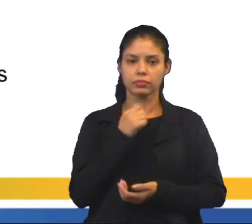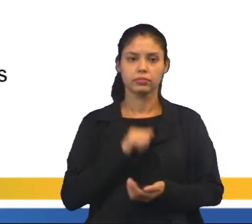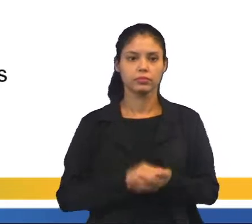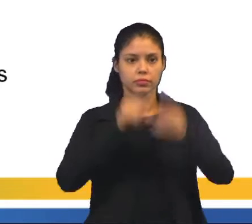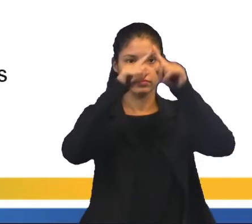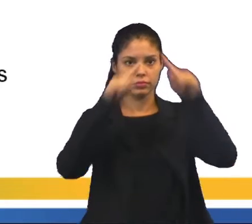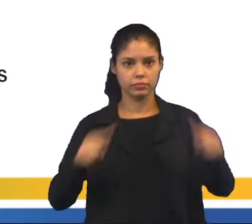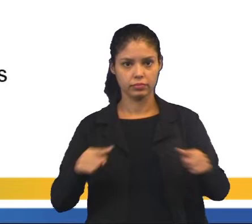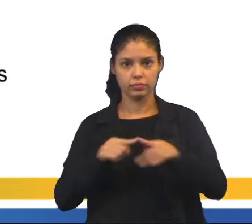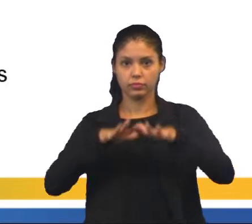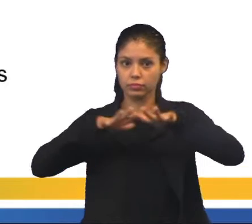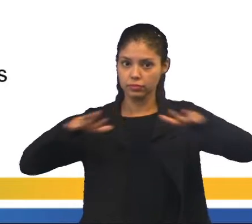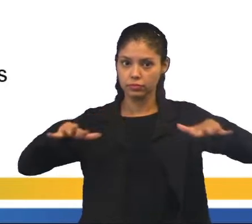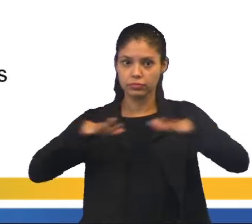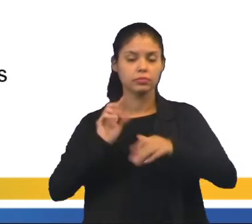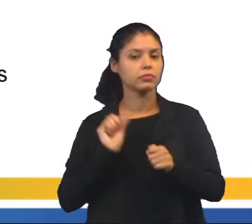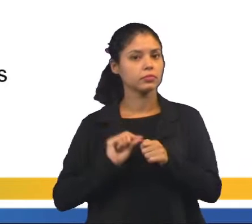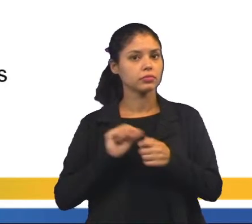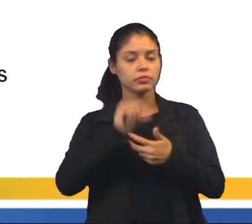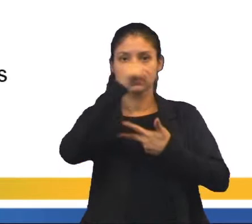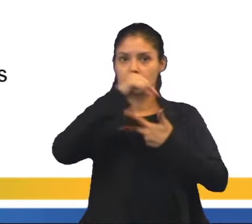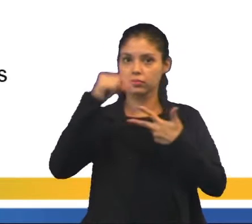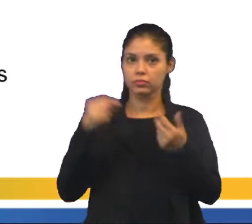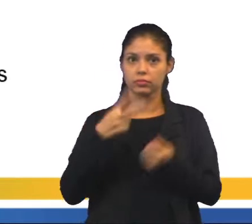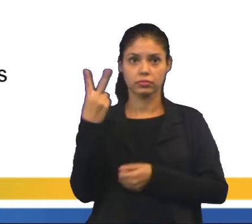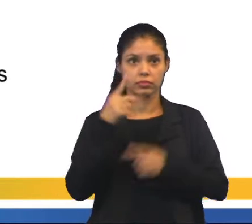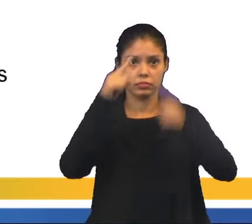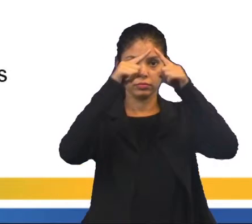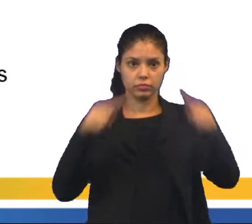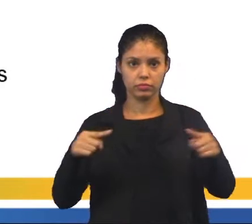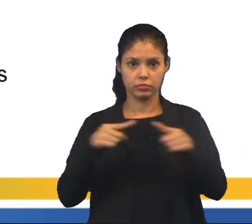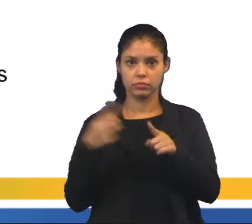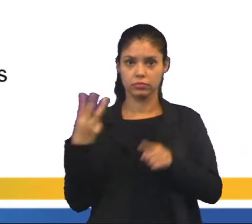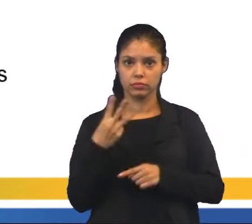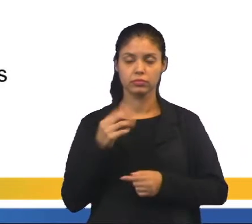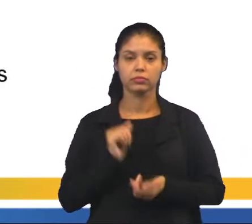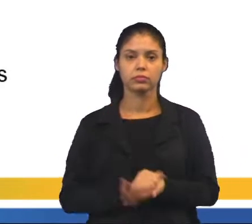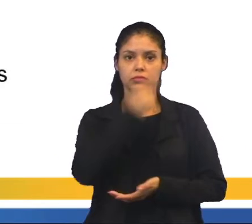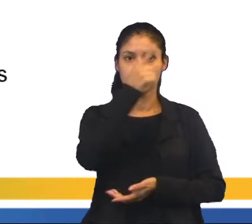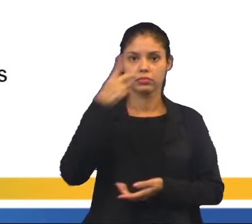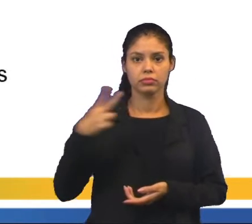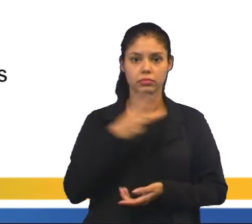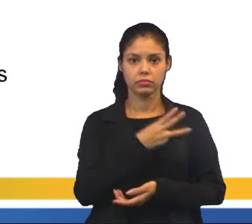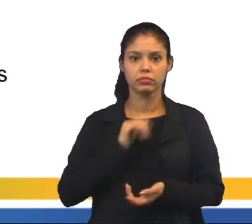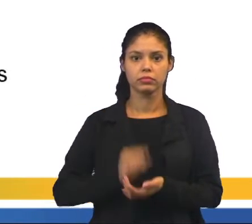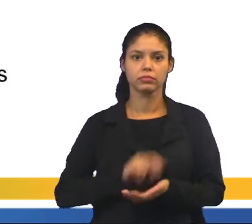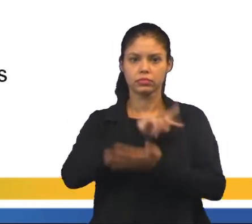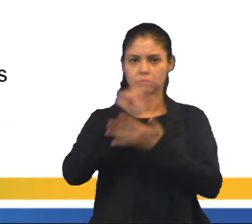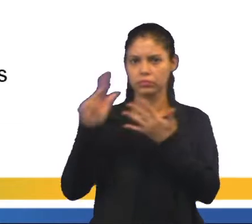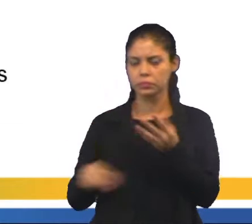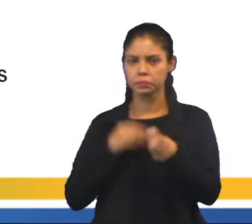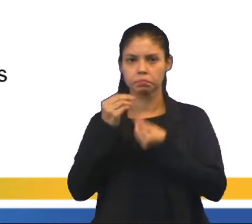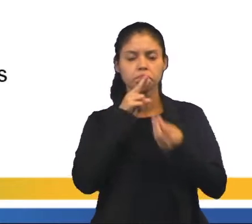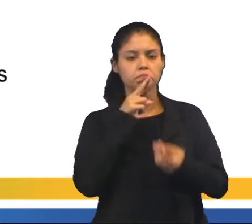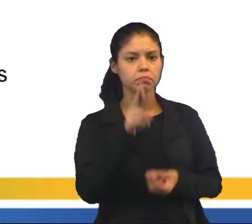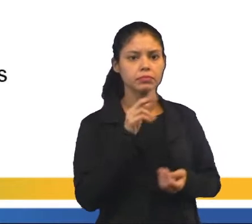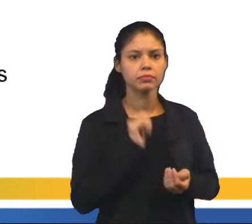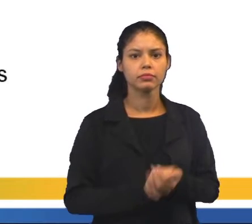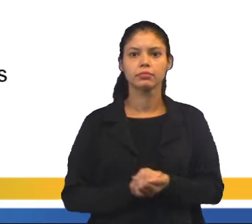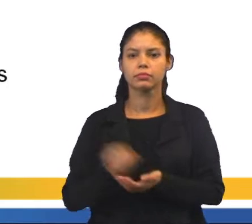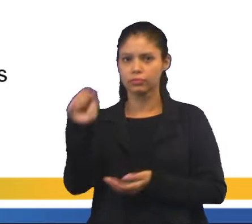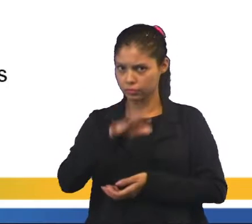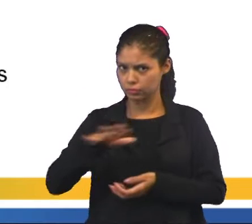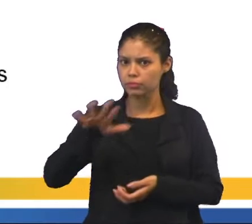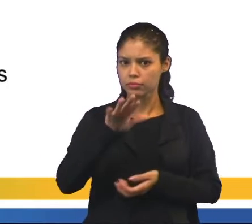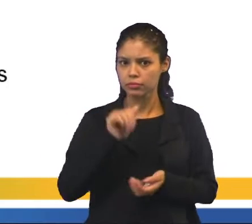figura geométrica plana, formada por três lados. Contudo, há diversas maneiras de calcular a